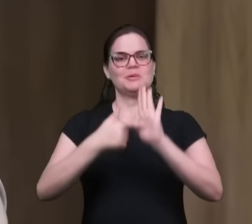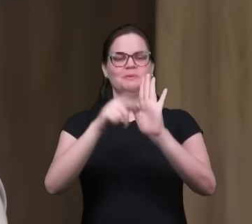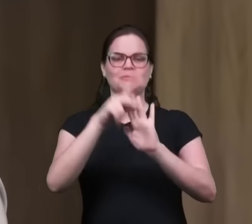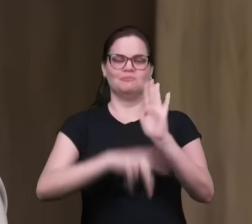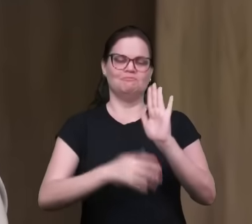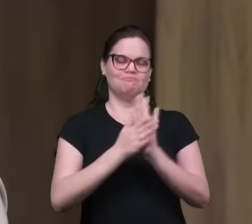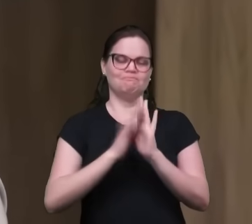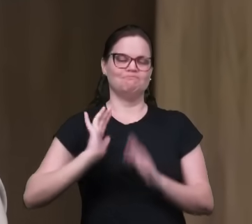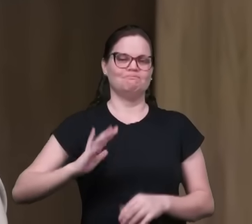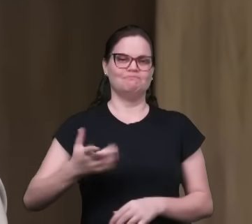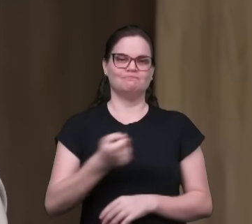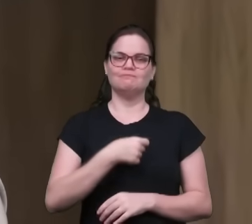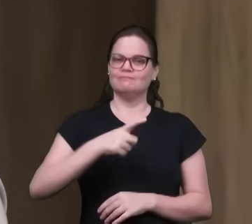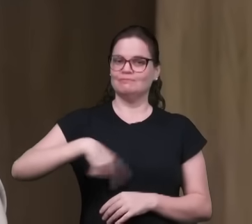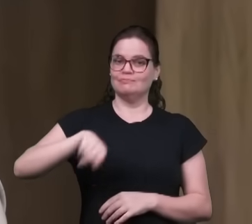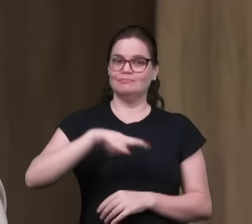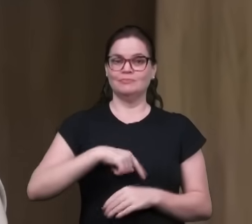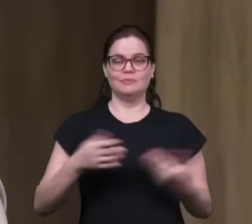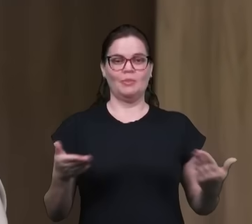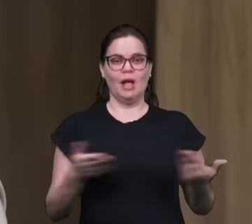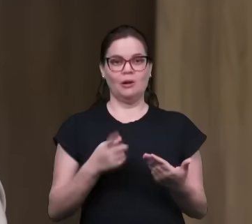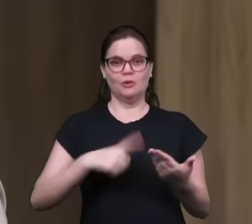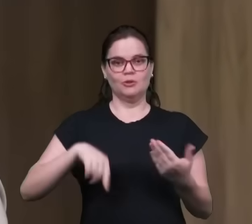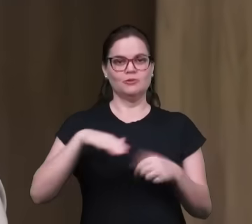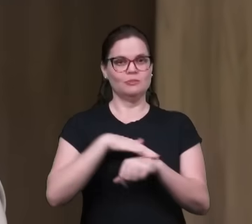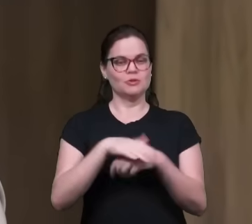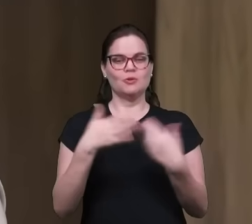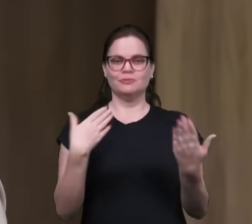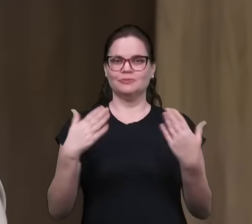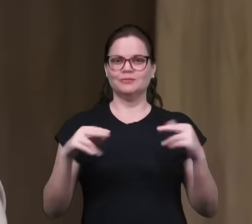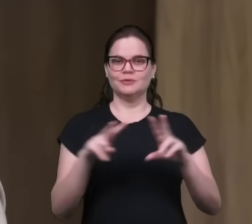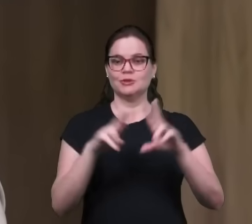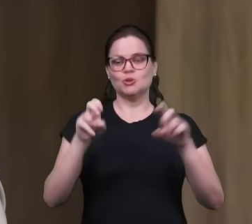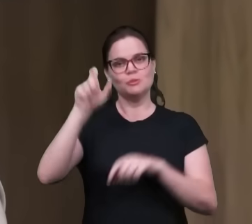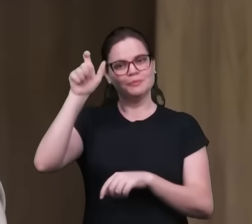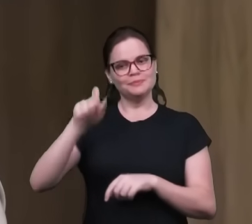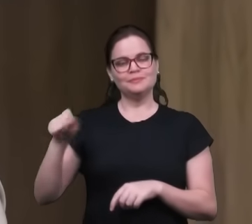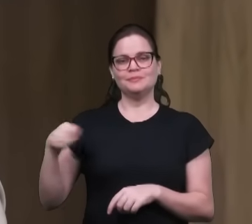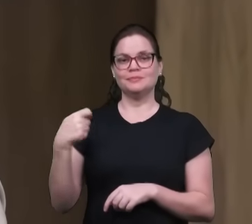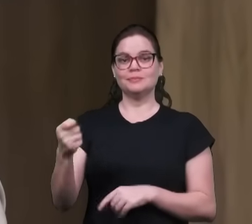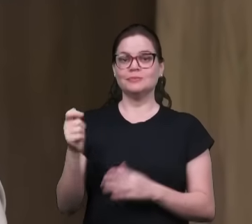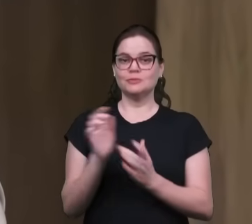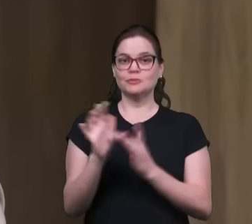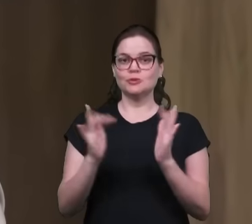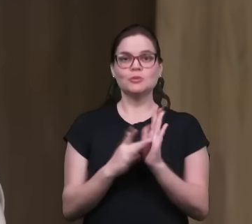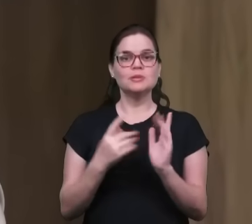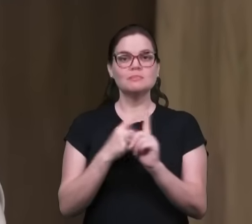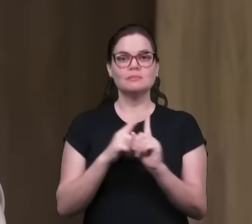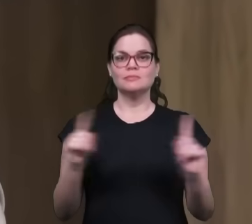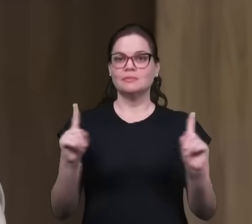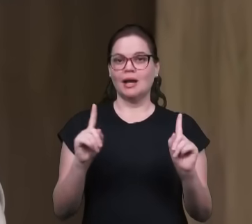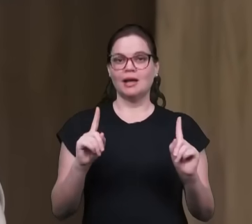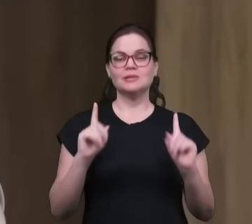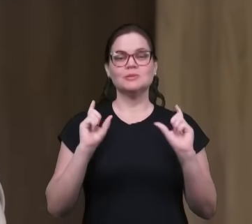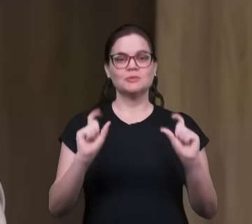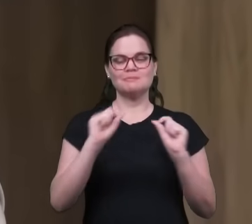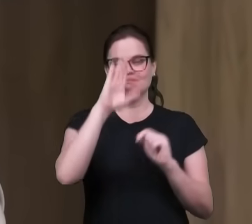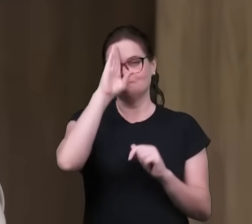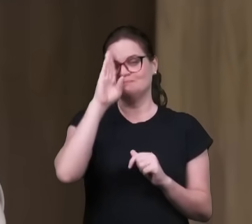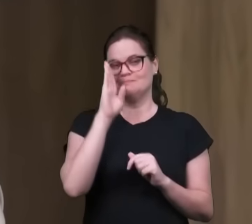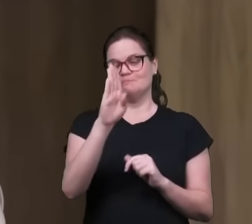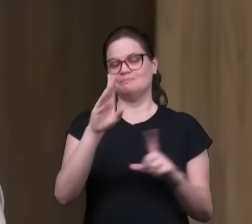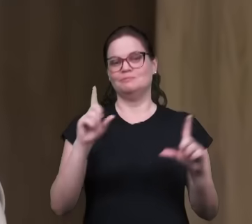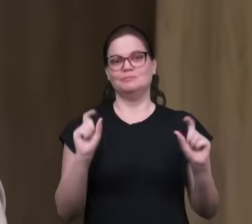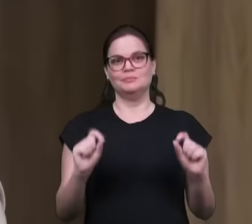né? Então nós iríamos aqui fazer algum comentário a respeito do Senhor Jesus, especialmente, pastor Wallace, com